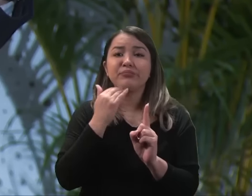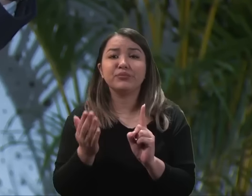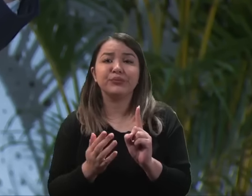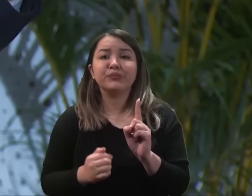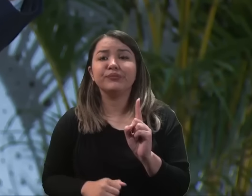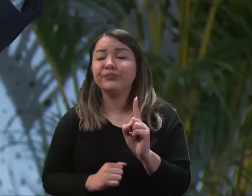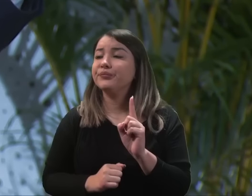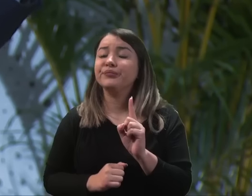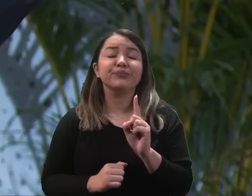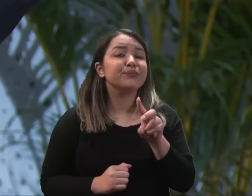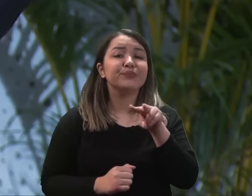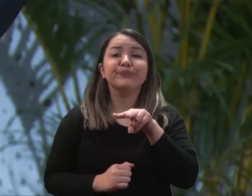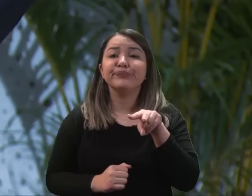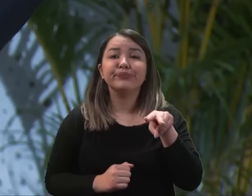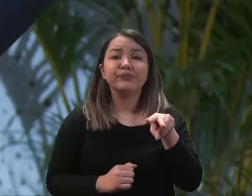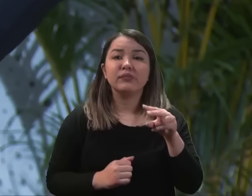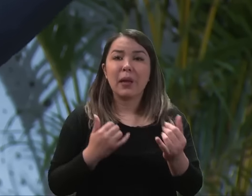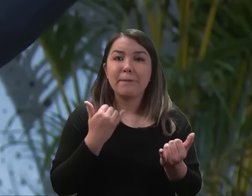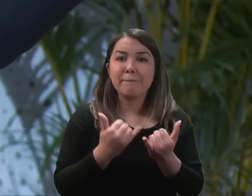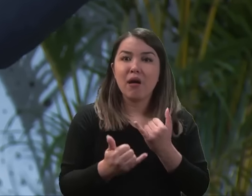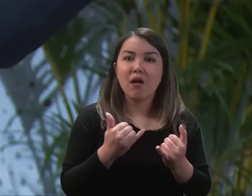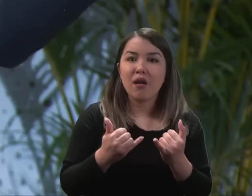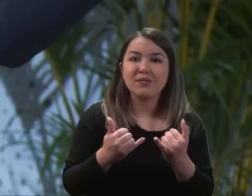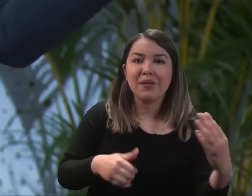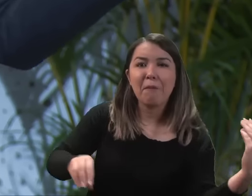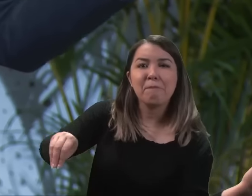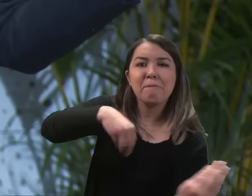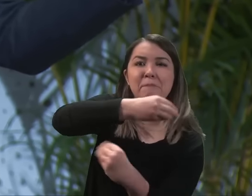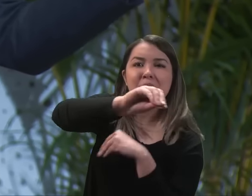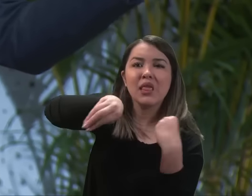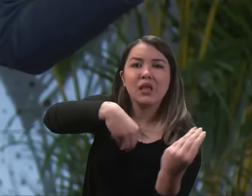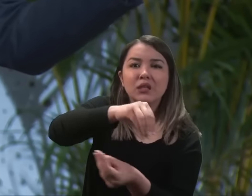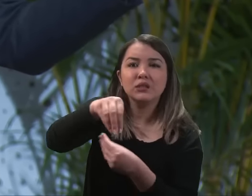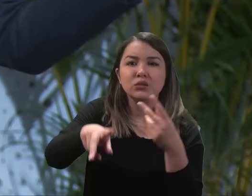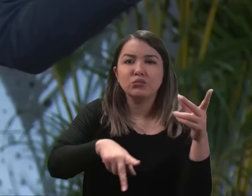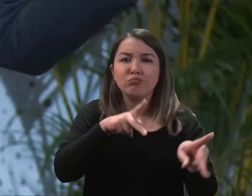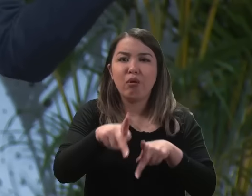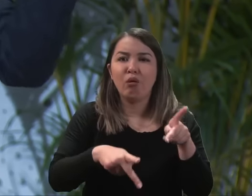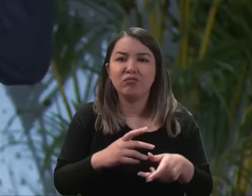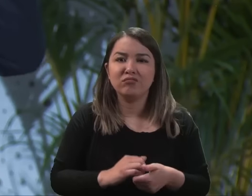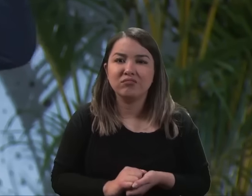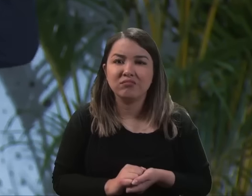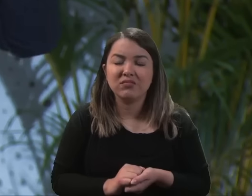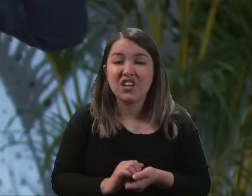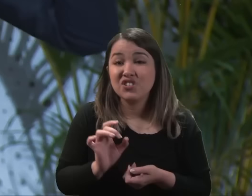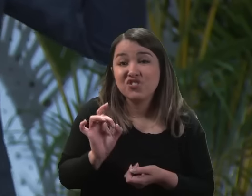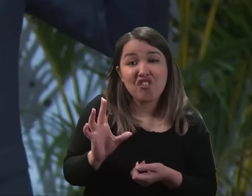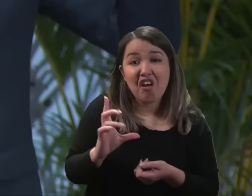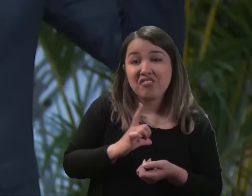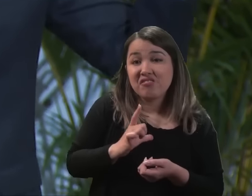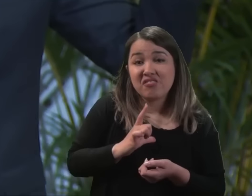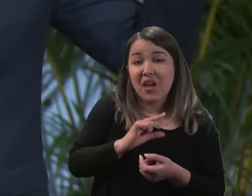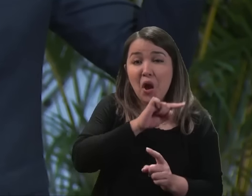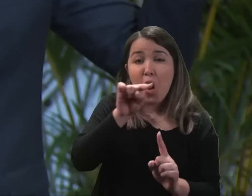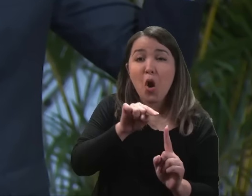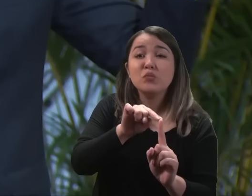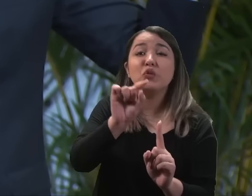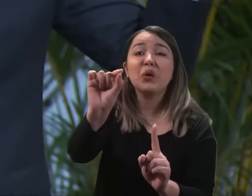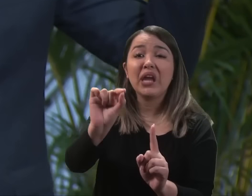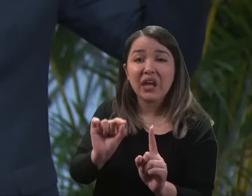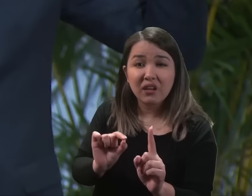como sendo este misto de gente que só tinha um objetivo